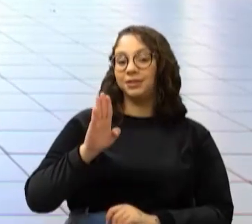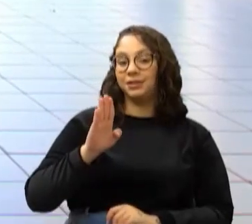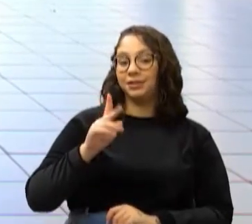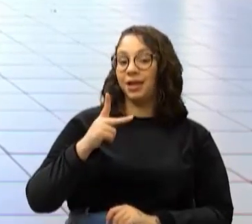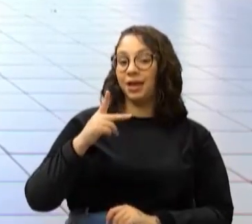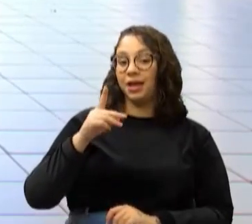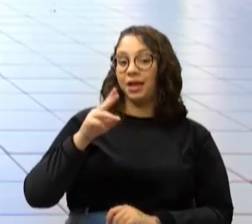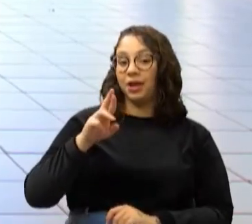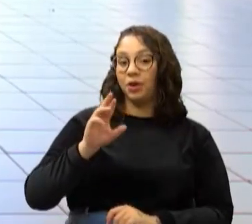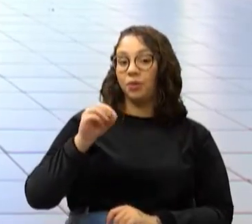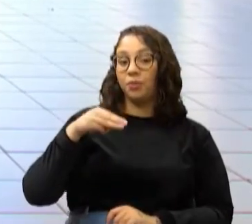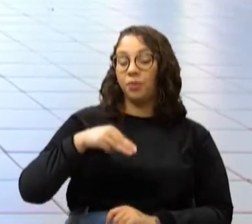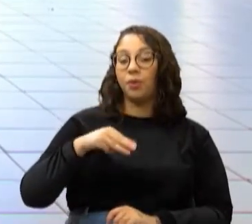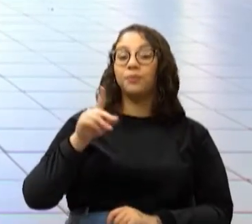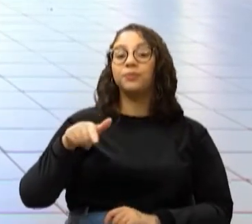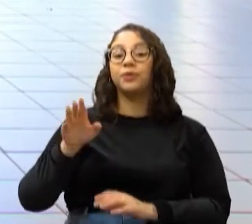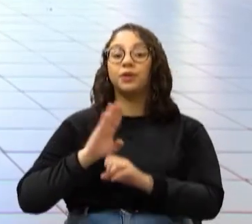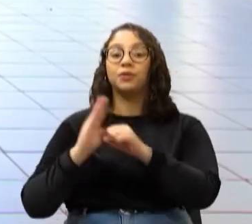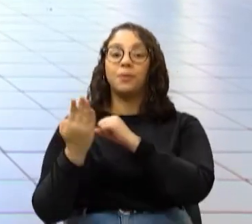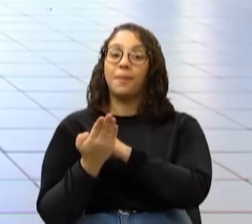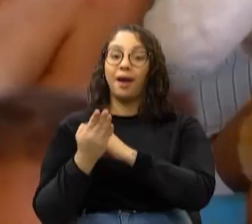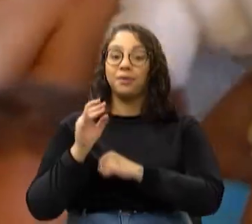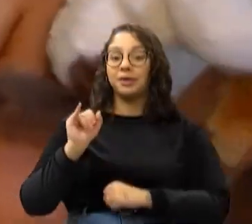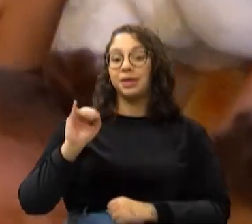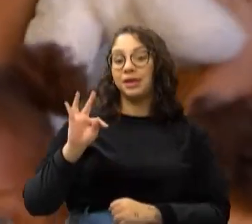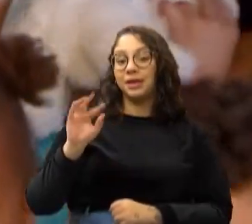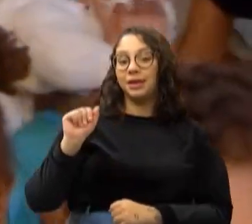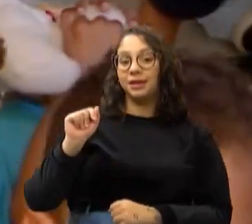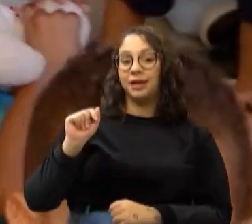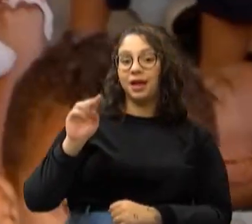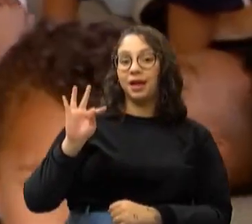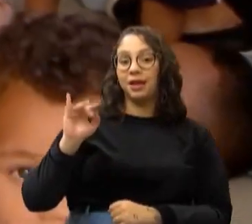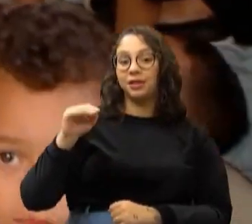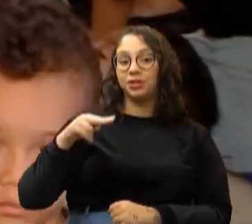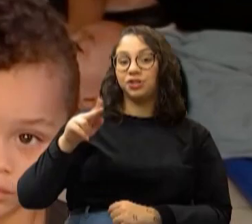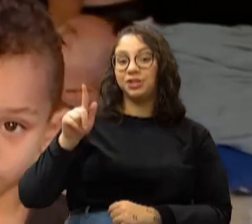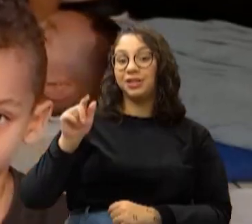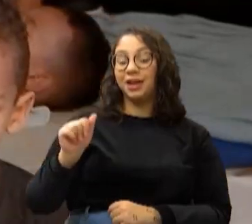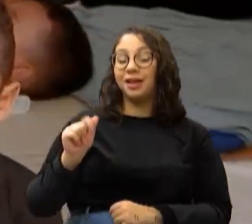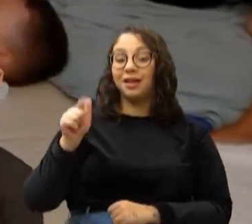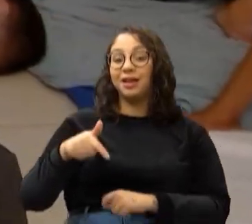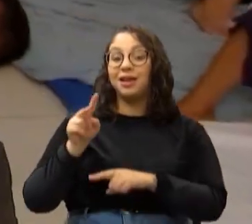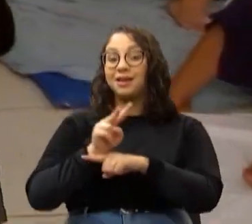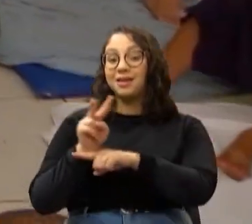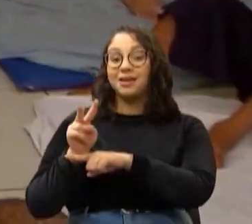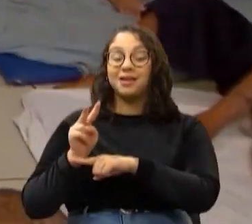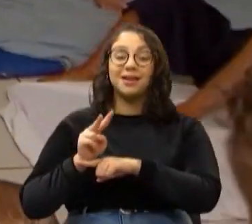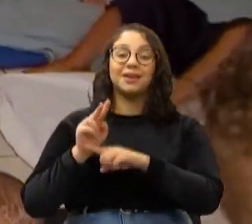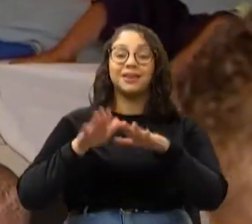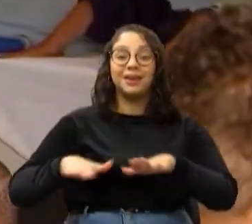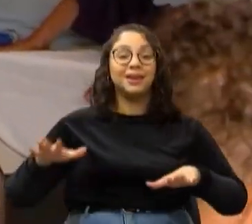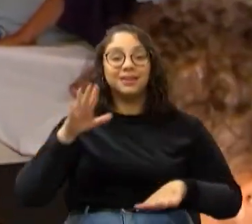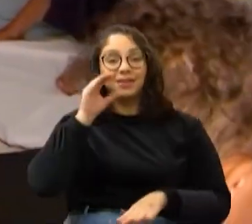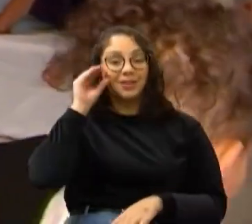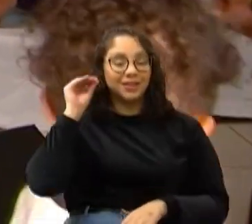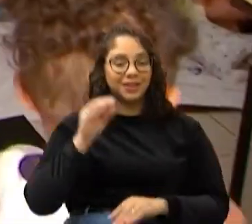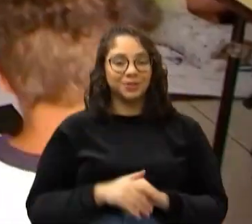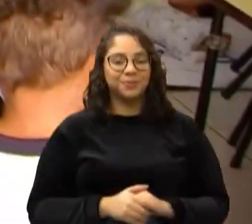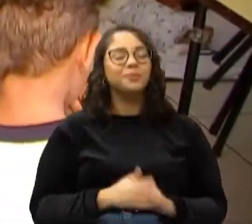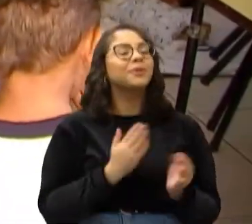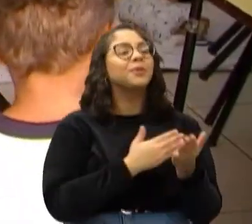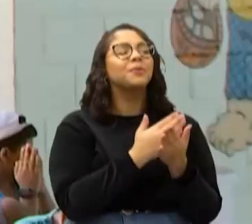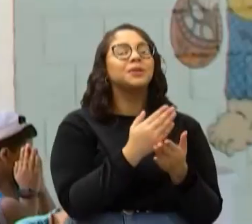O CEPROM fica na região do Jardim Itatinga e desenvolve um trabalho que contribui para a proteção da criança e